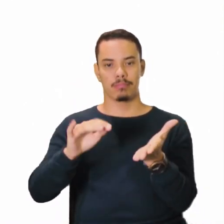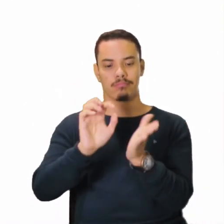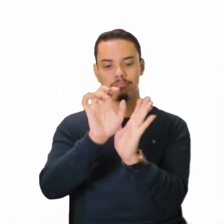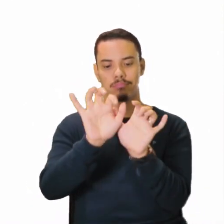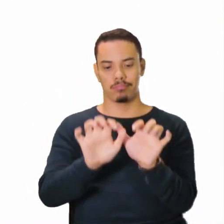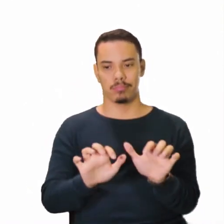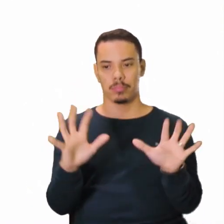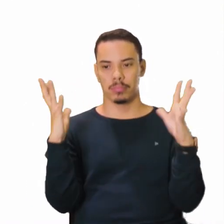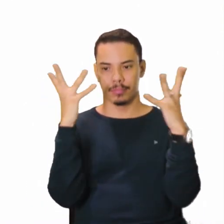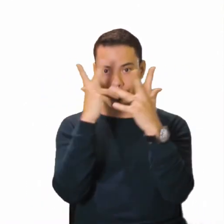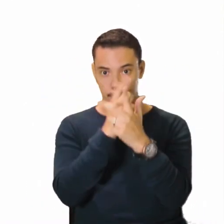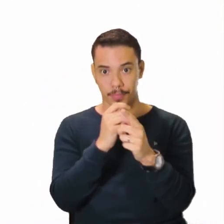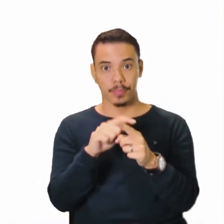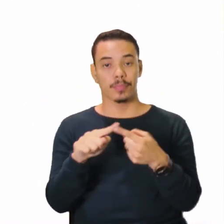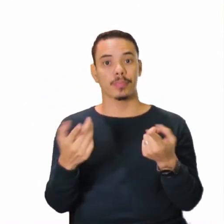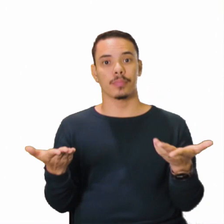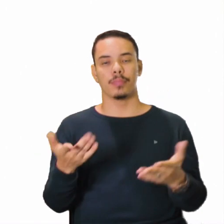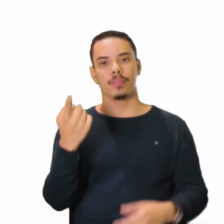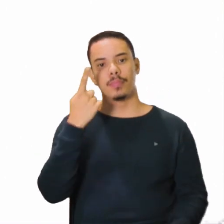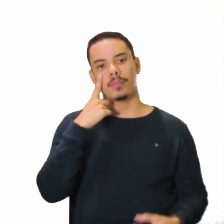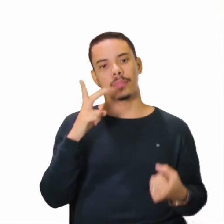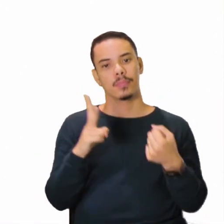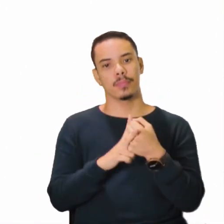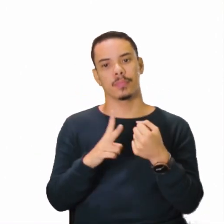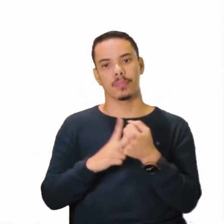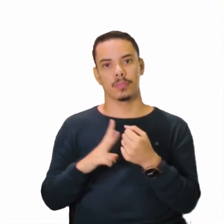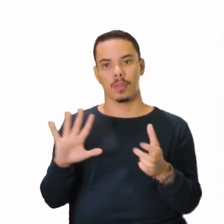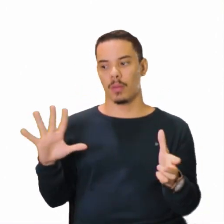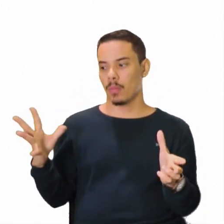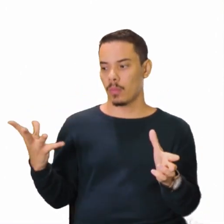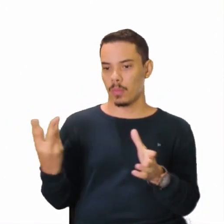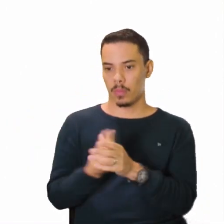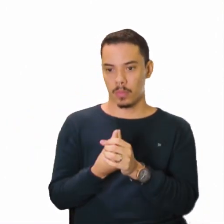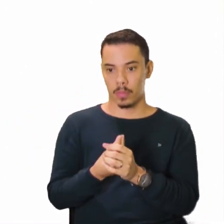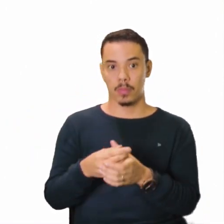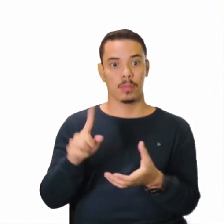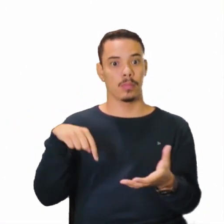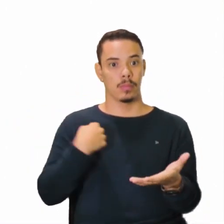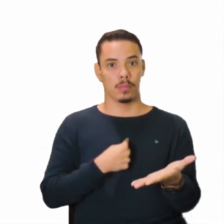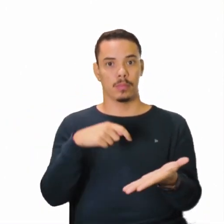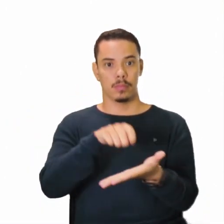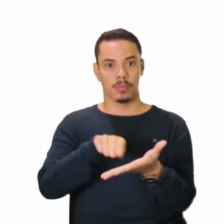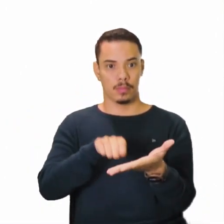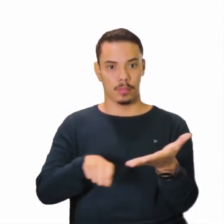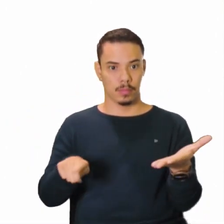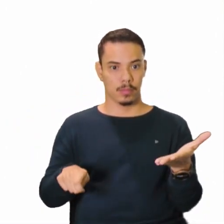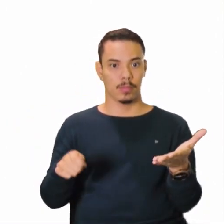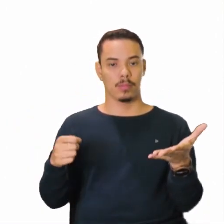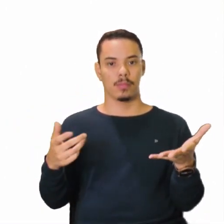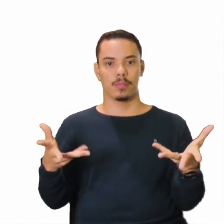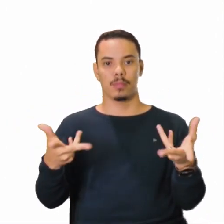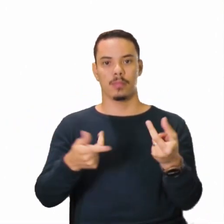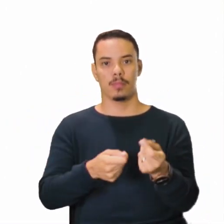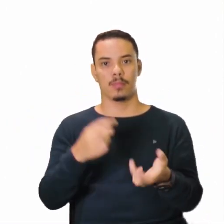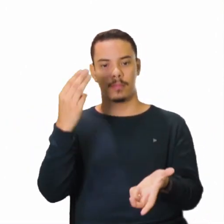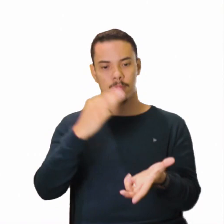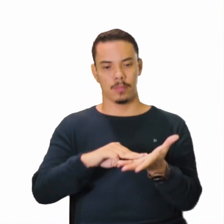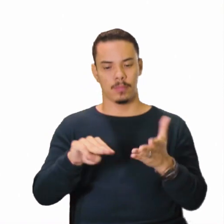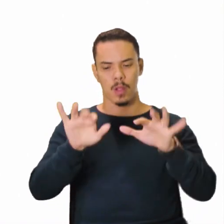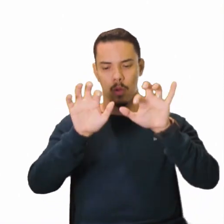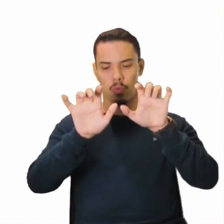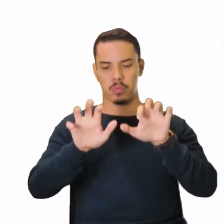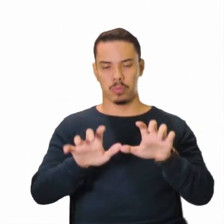Agora, vamos ver o verbo no plural. Escreveremos uma linda mensagem